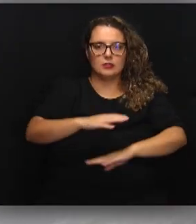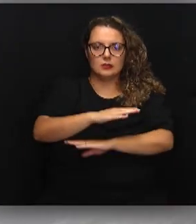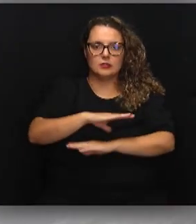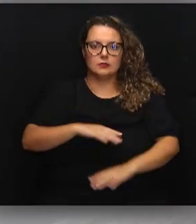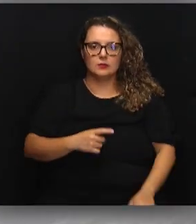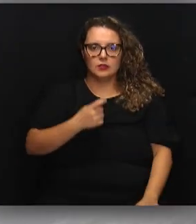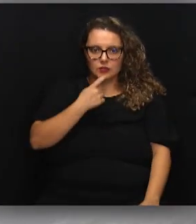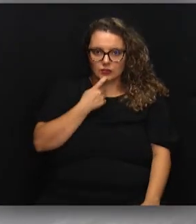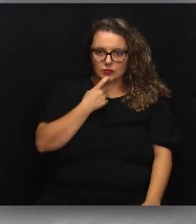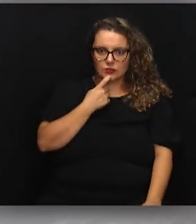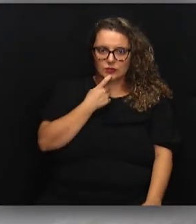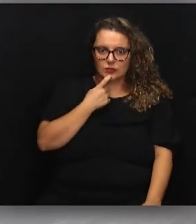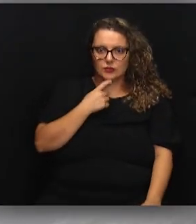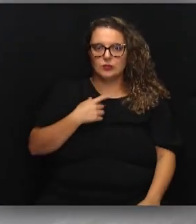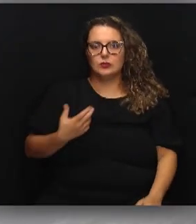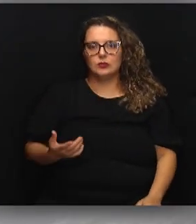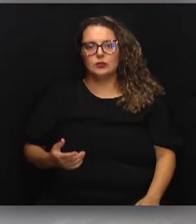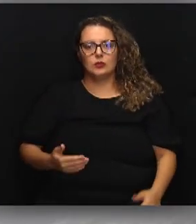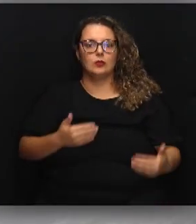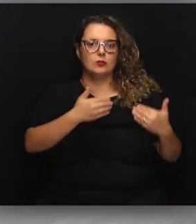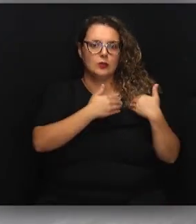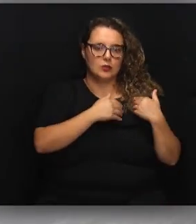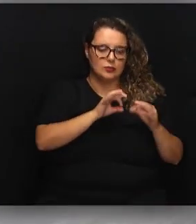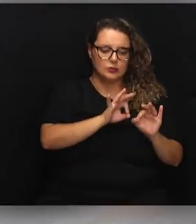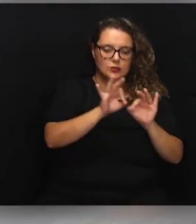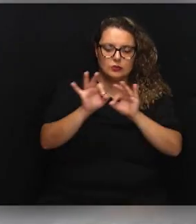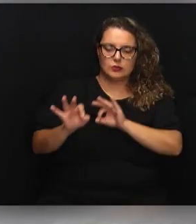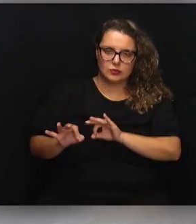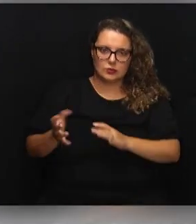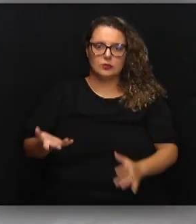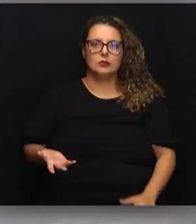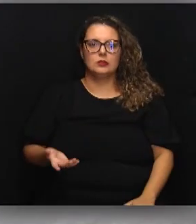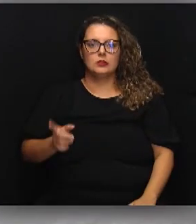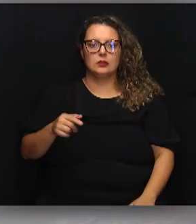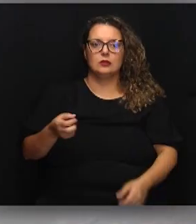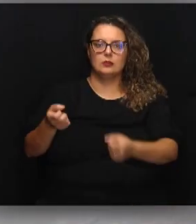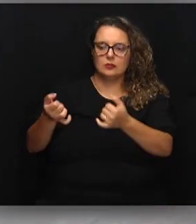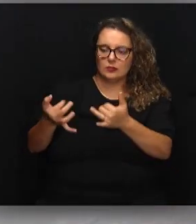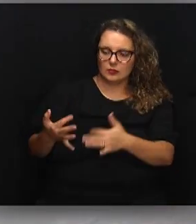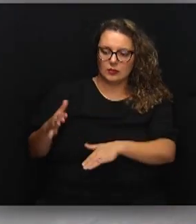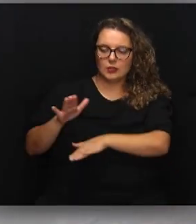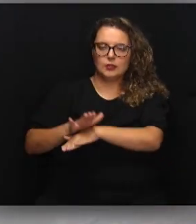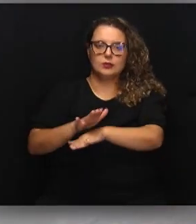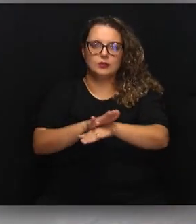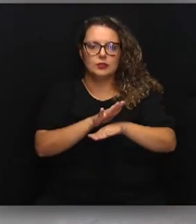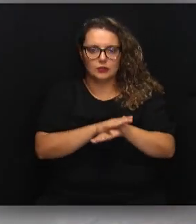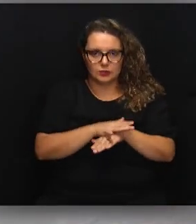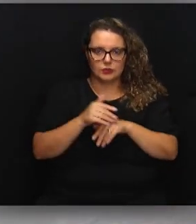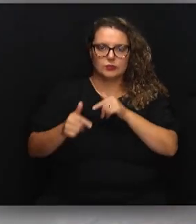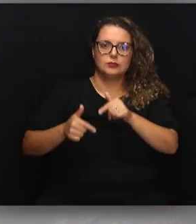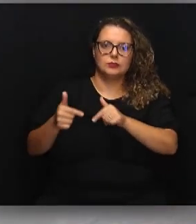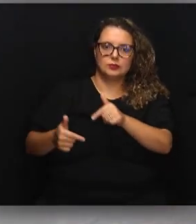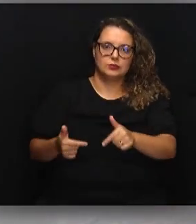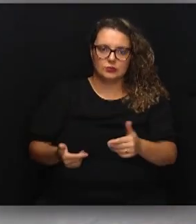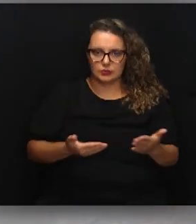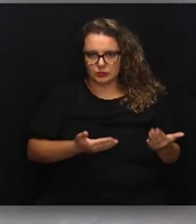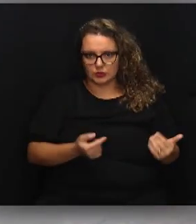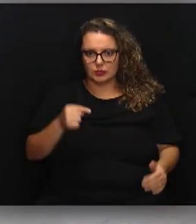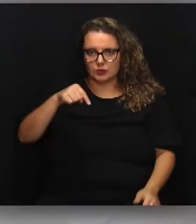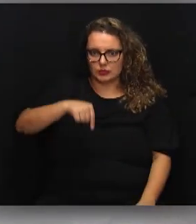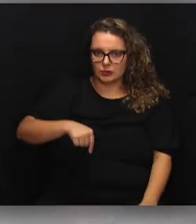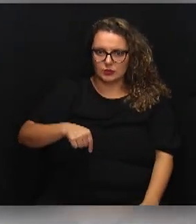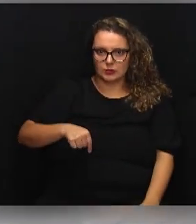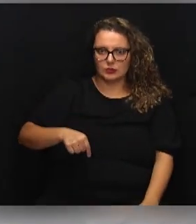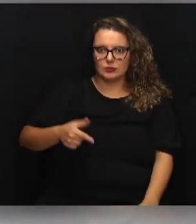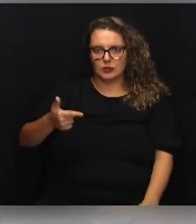né, com os respectivos tutores, supervisores, que vão orientar o trabalho desses jovens aqui, a estadia